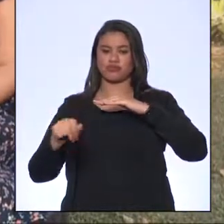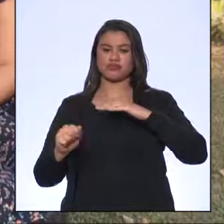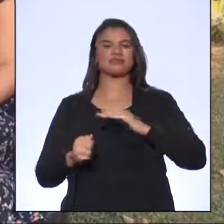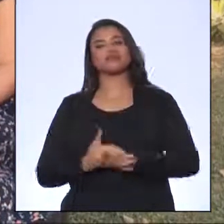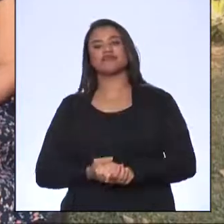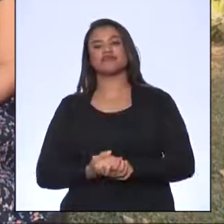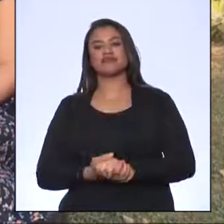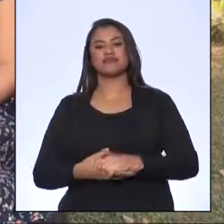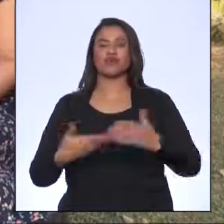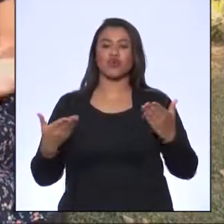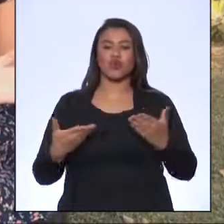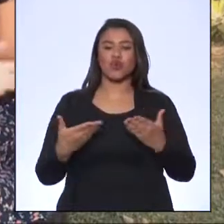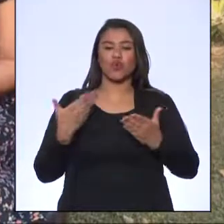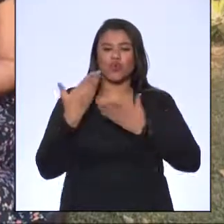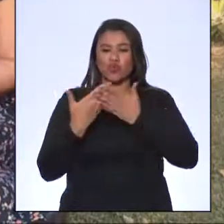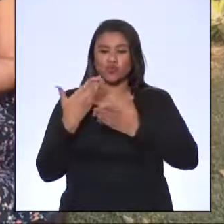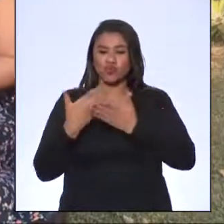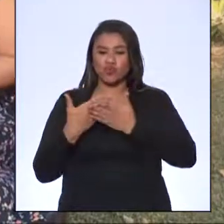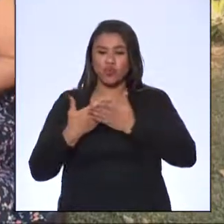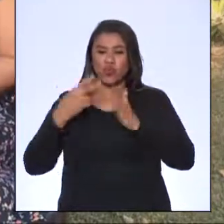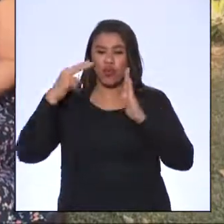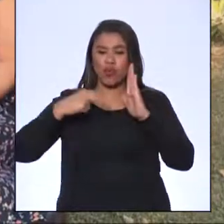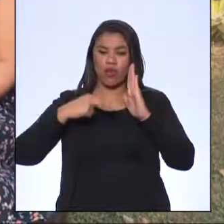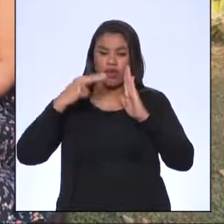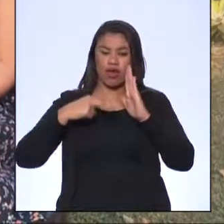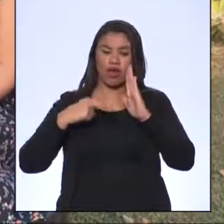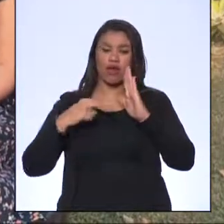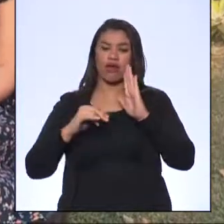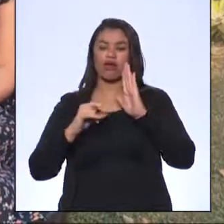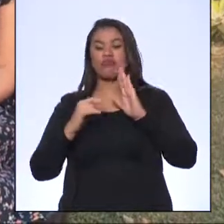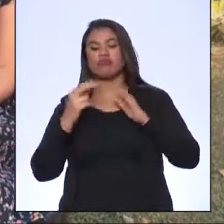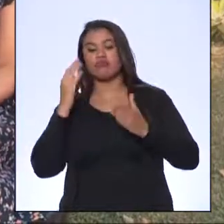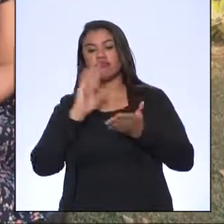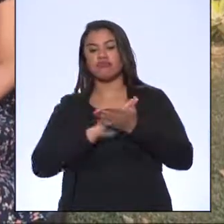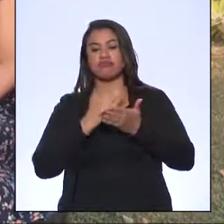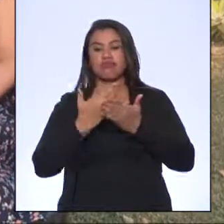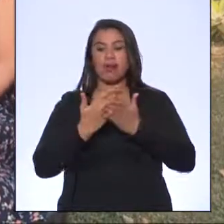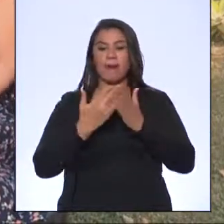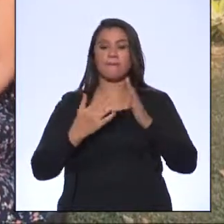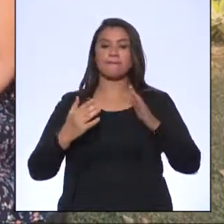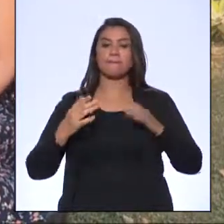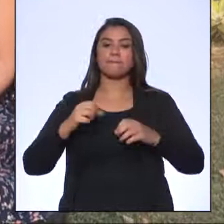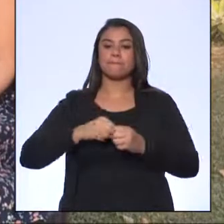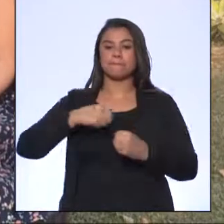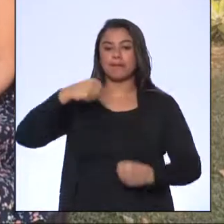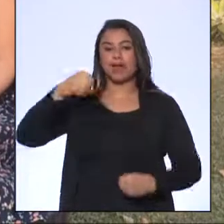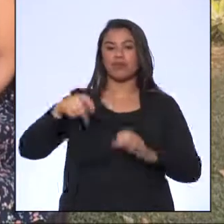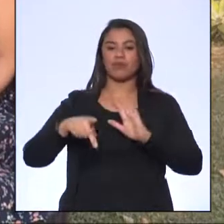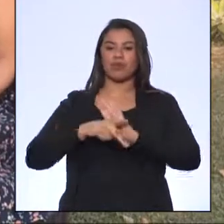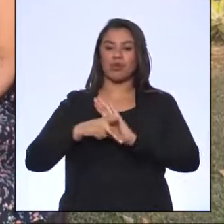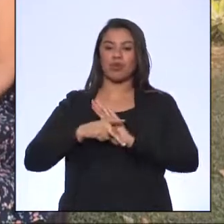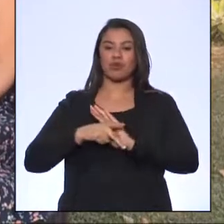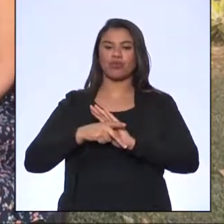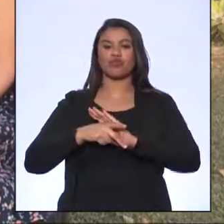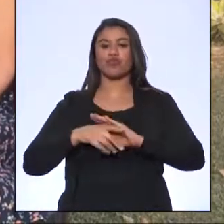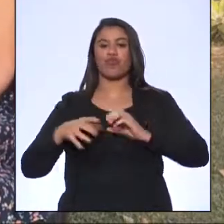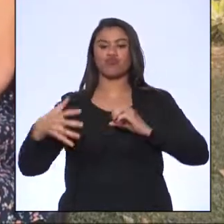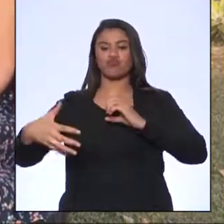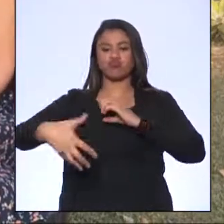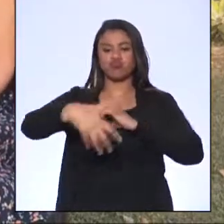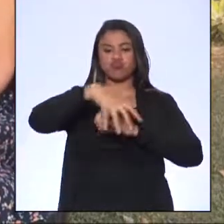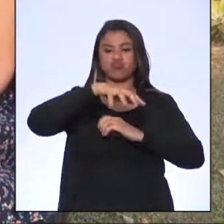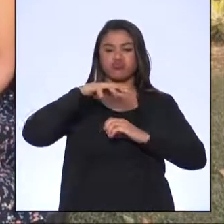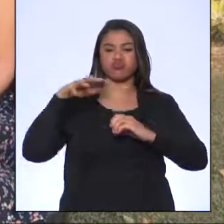ficar mais fácil para você ler e interpretar informações em mapas temáticos do continente africano. Para aprofundar